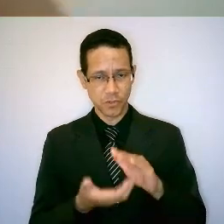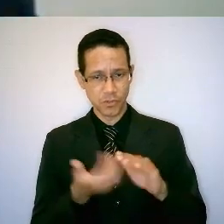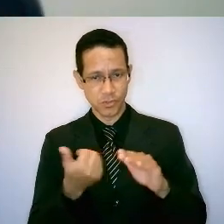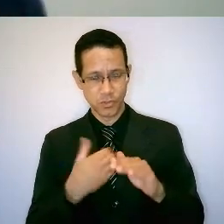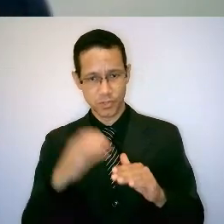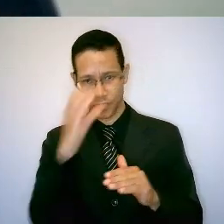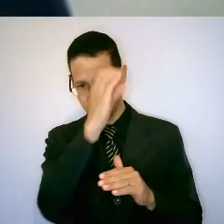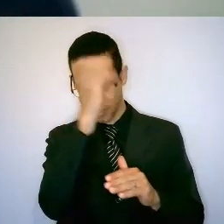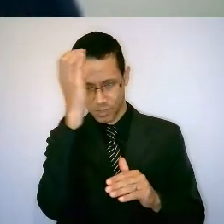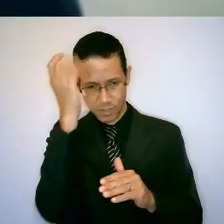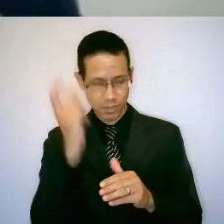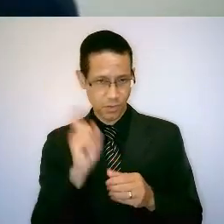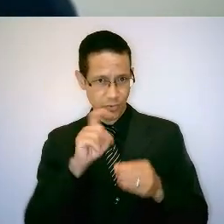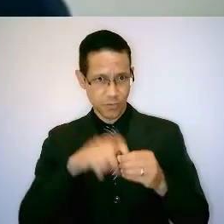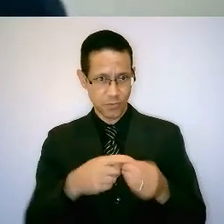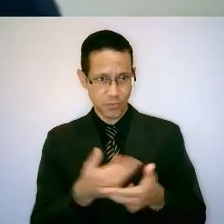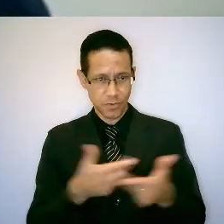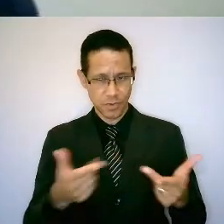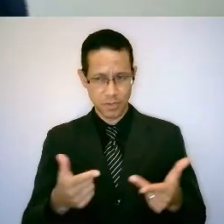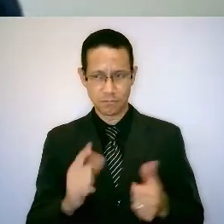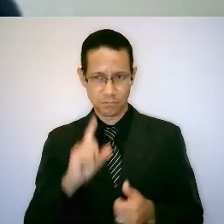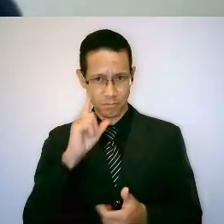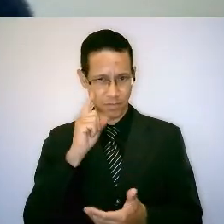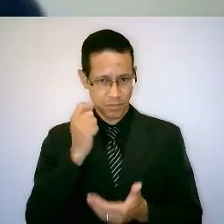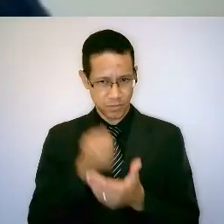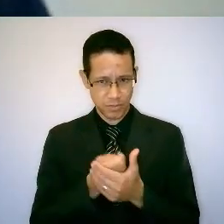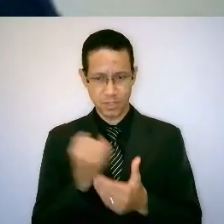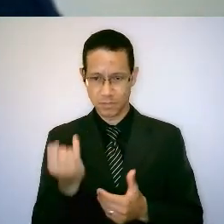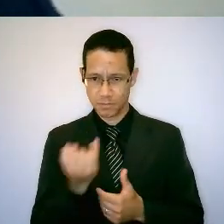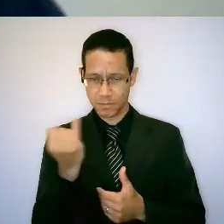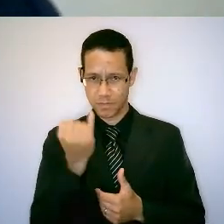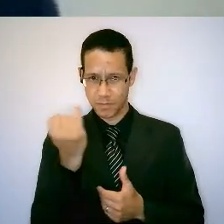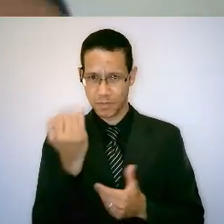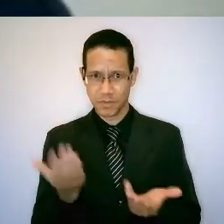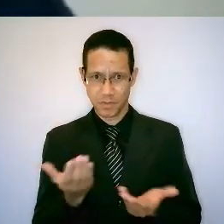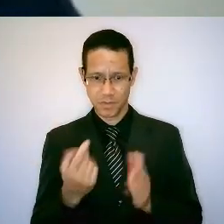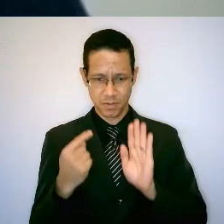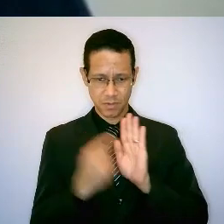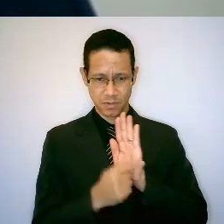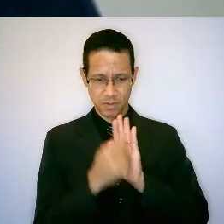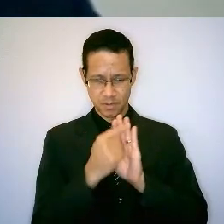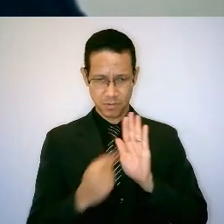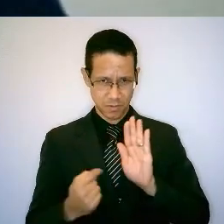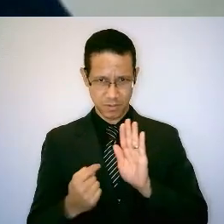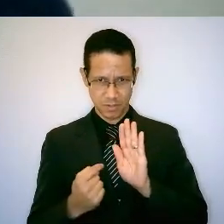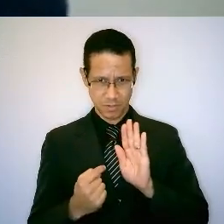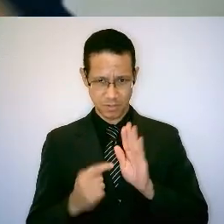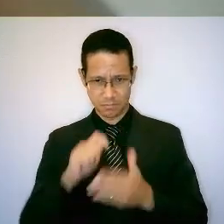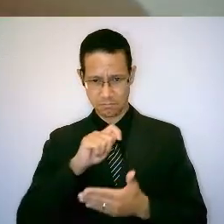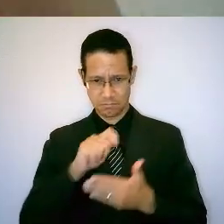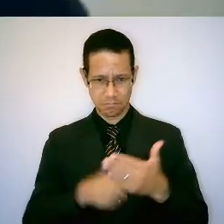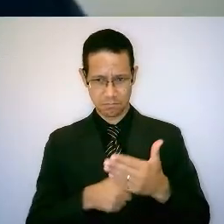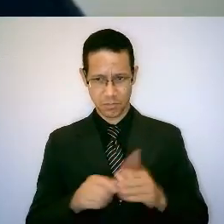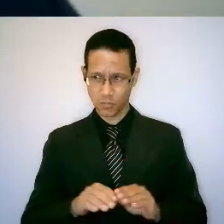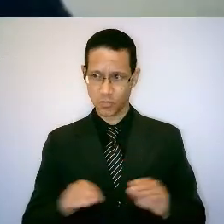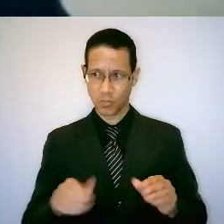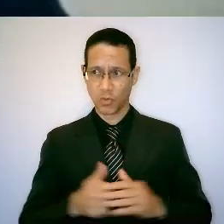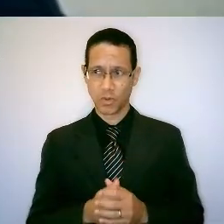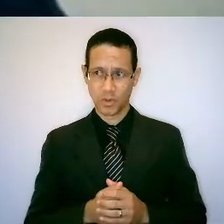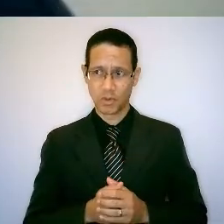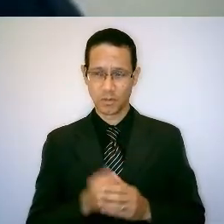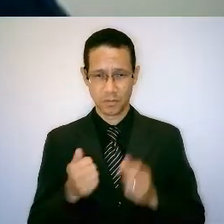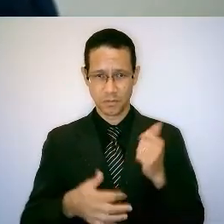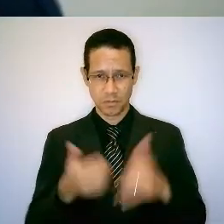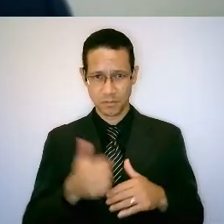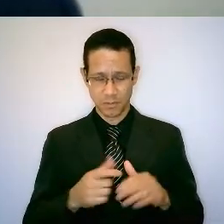ele poderia ter a sua decisão tão importante simplesmente anulada em uma canetada e uma argumentação de três